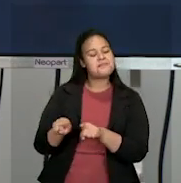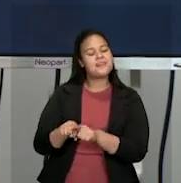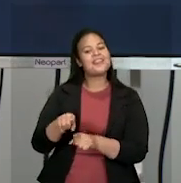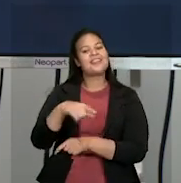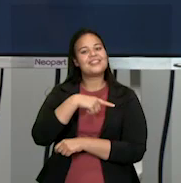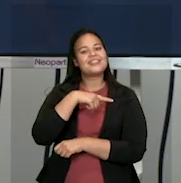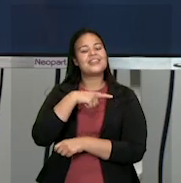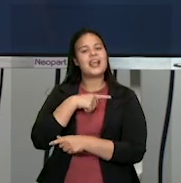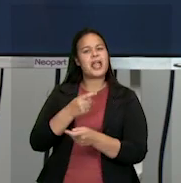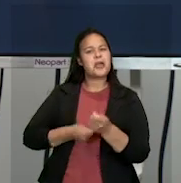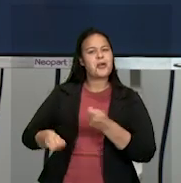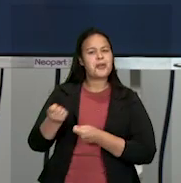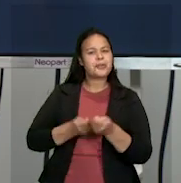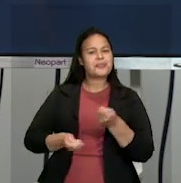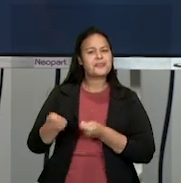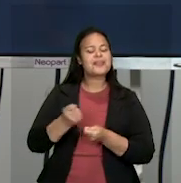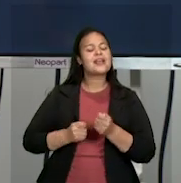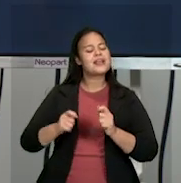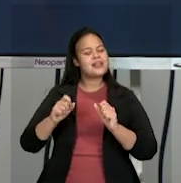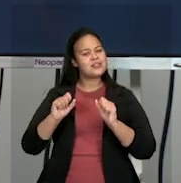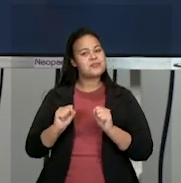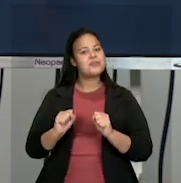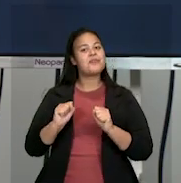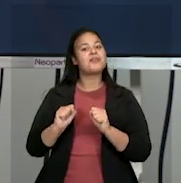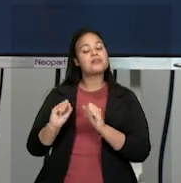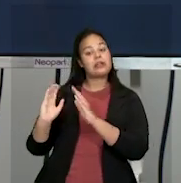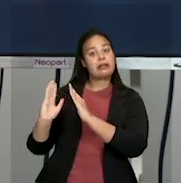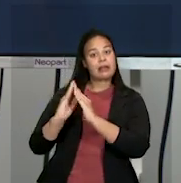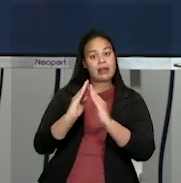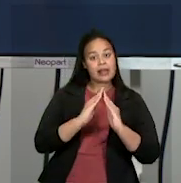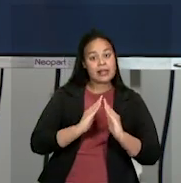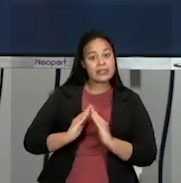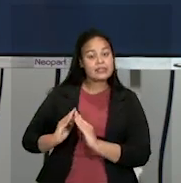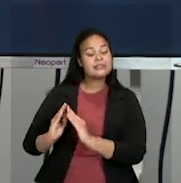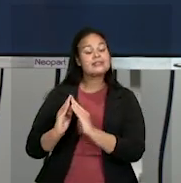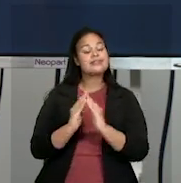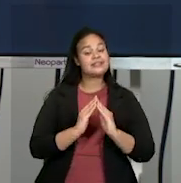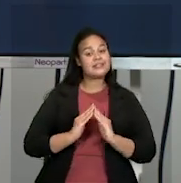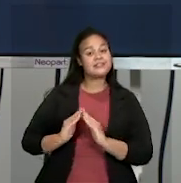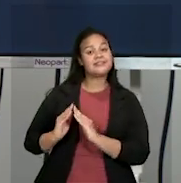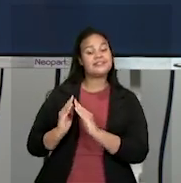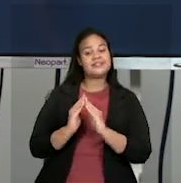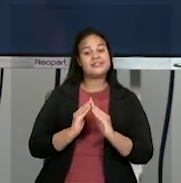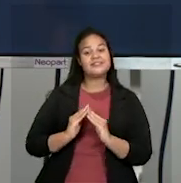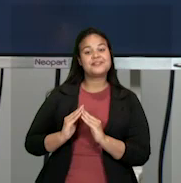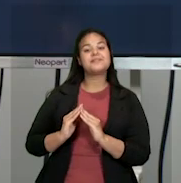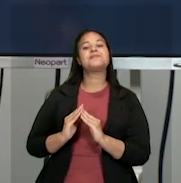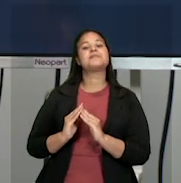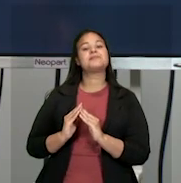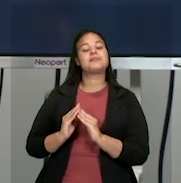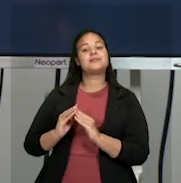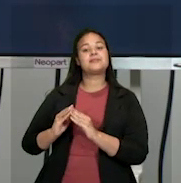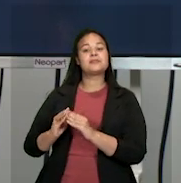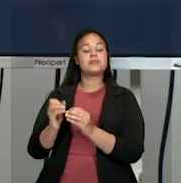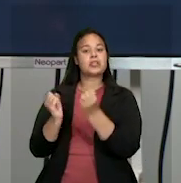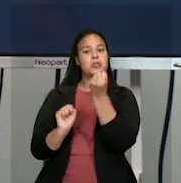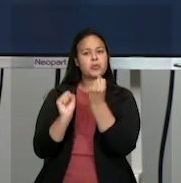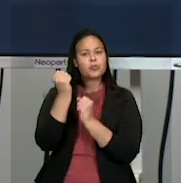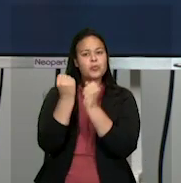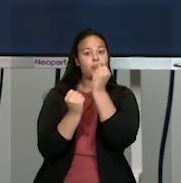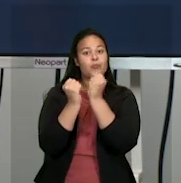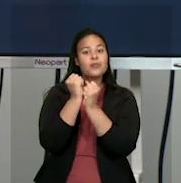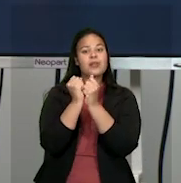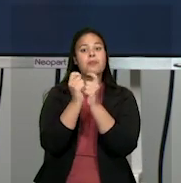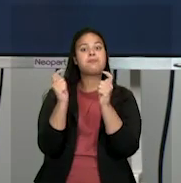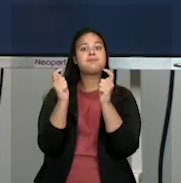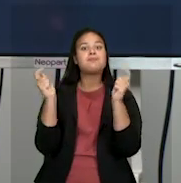algum comércio, mas pode ser mais residencial também, né? Nós vamos ter algumas áreas industriais